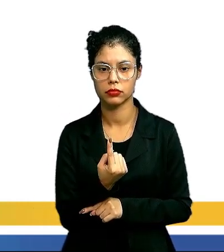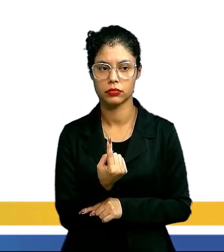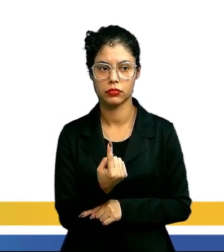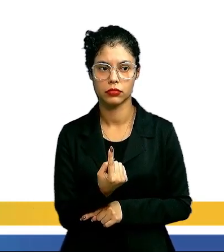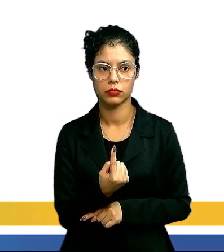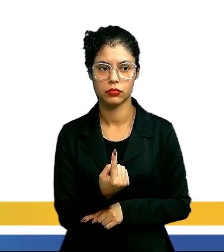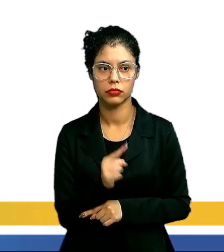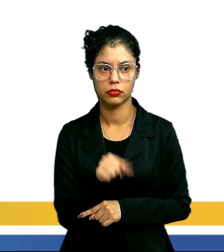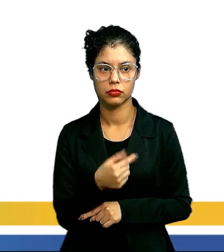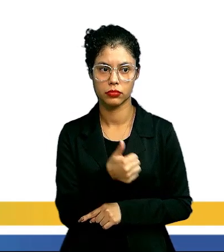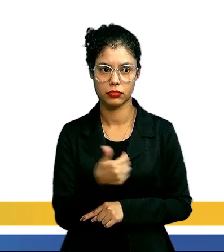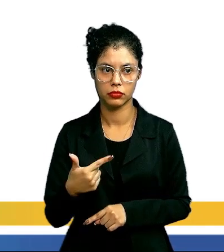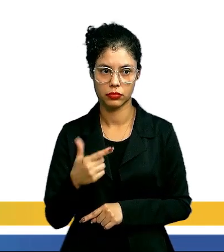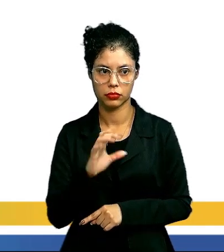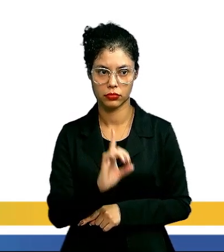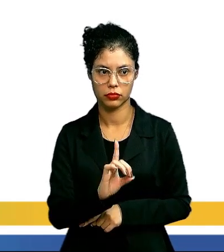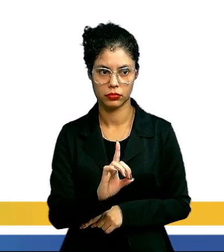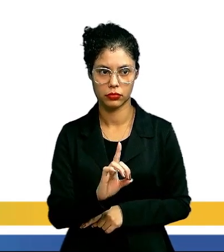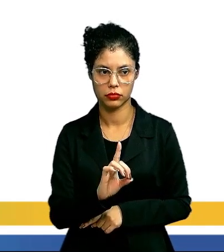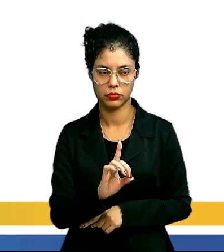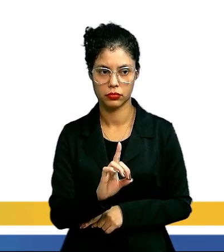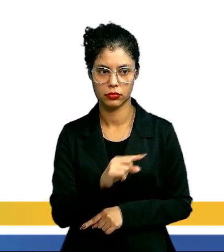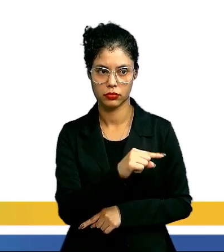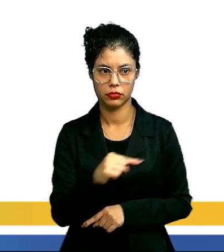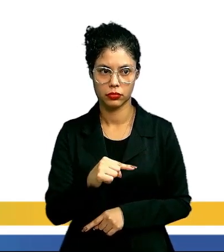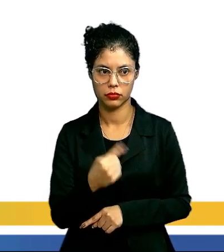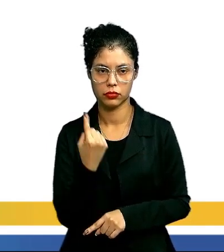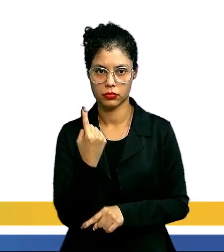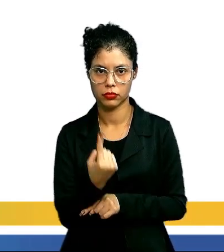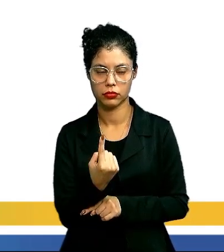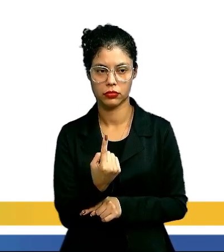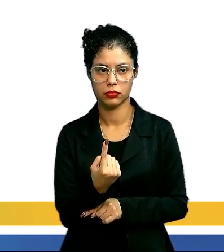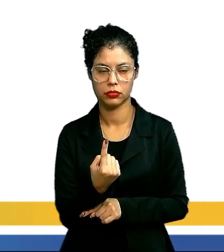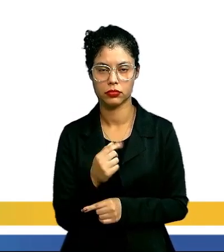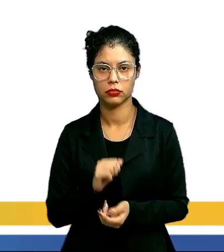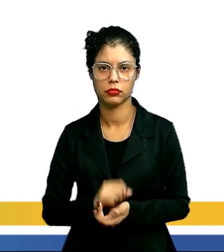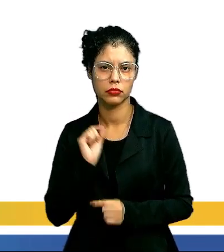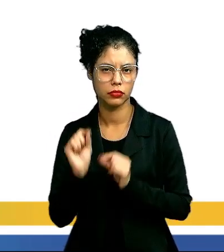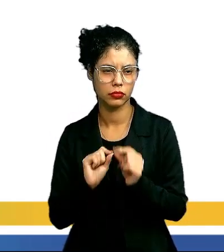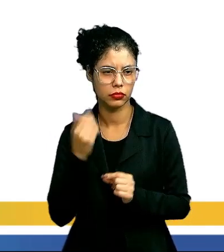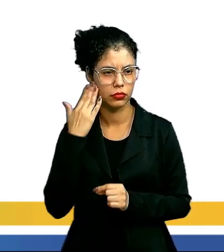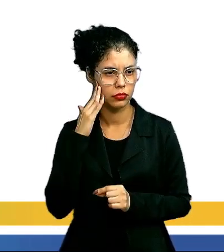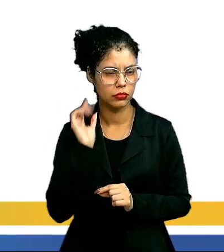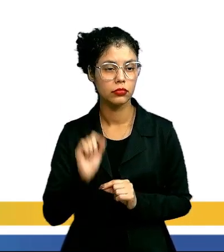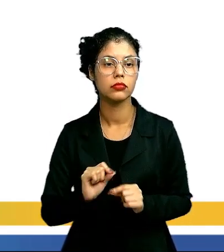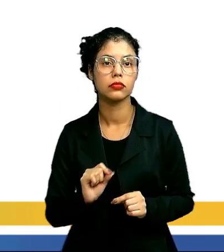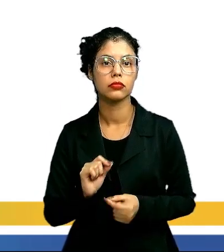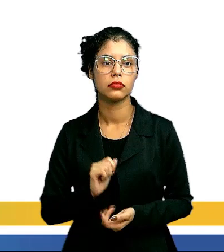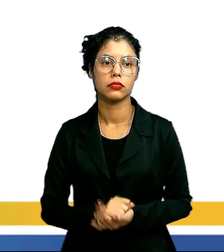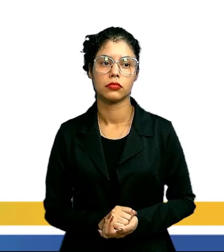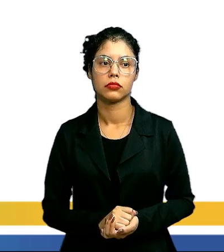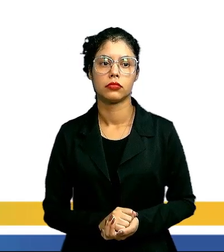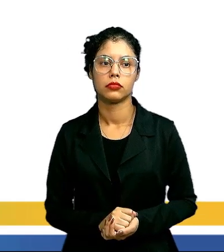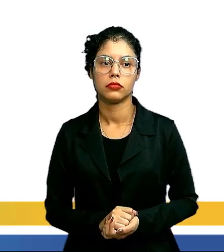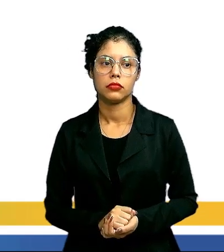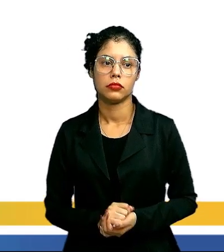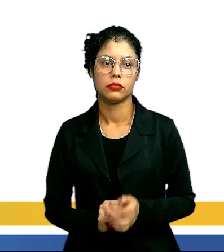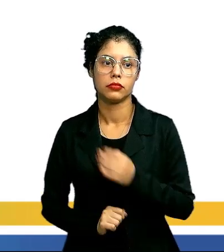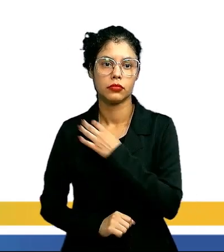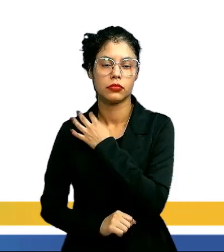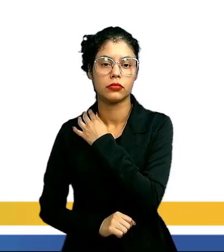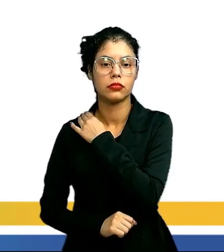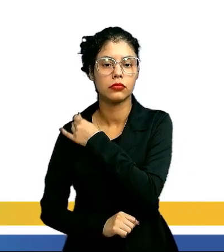temos aí 1,12 D vamos entender o que que esse é 1,12d ok